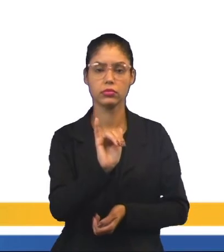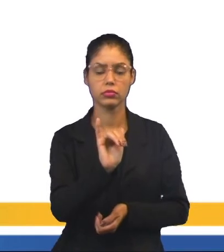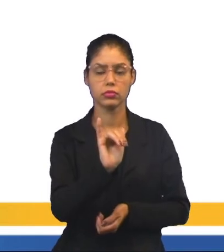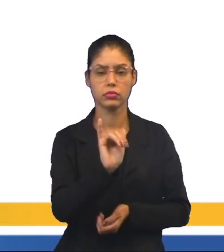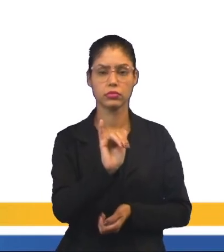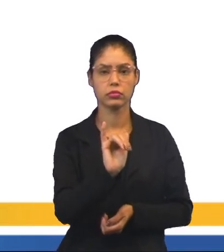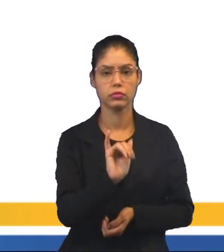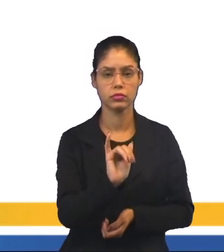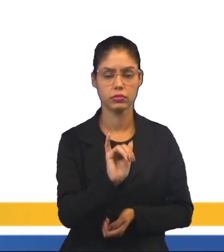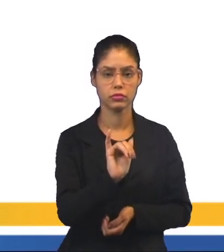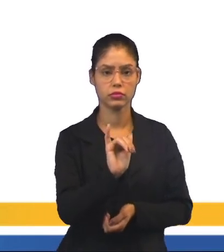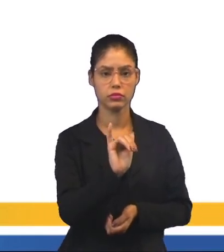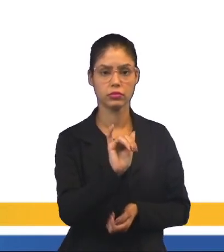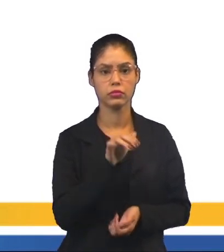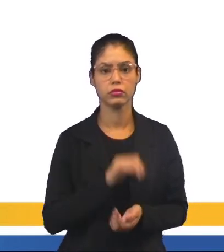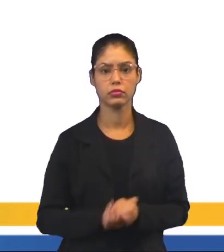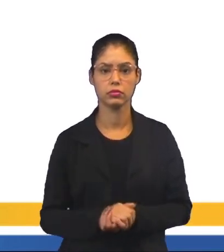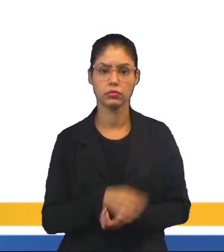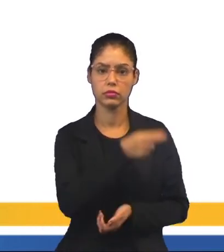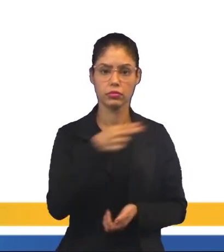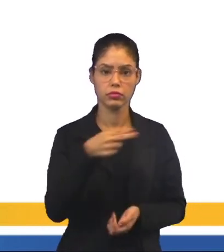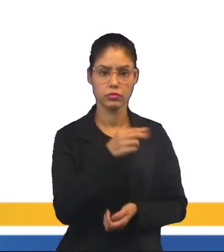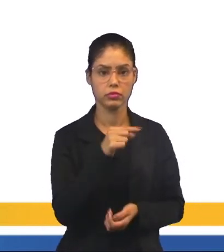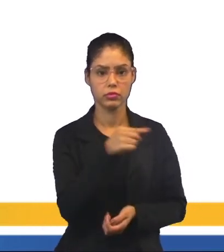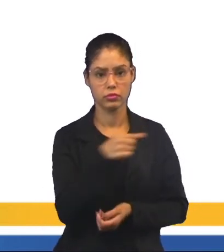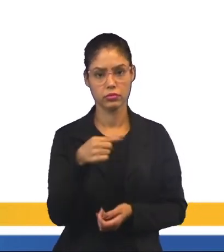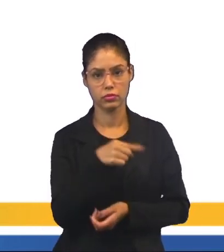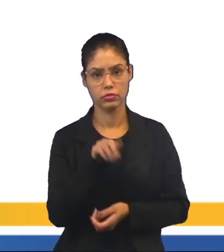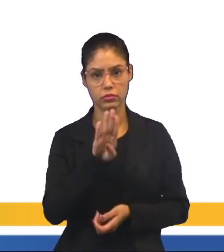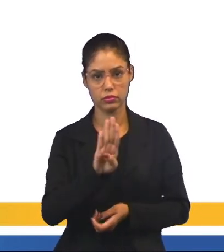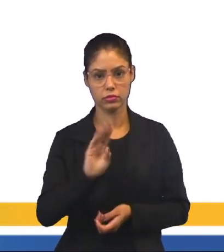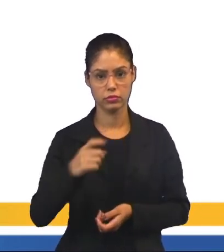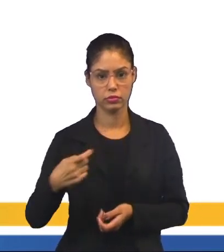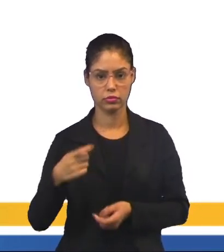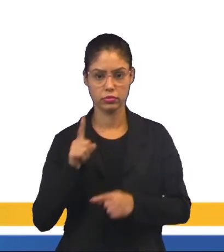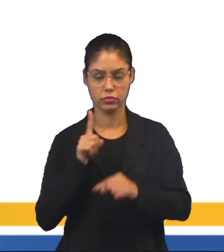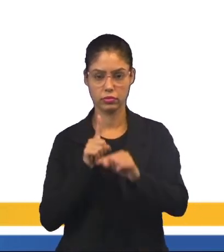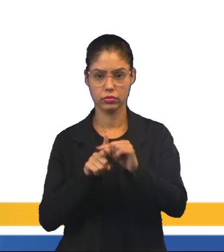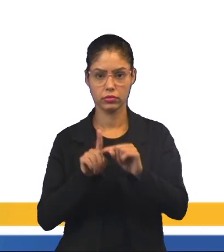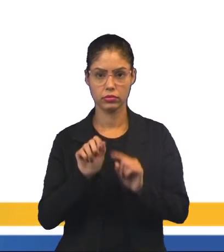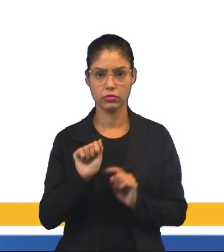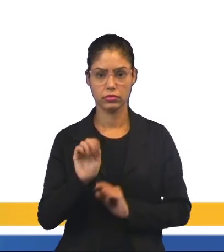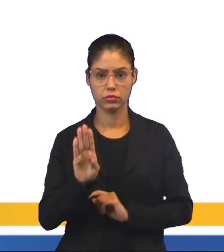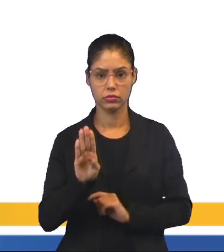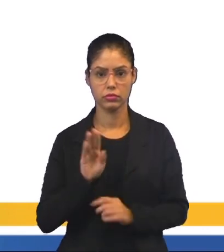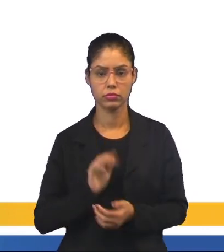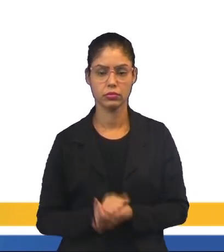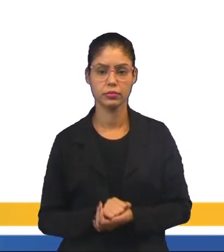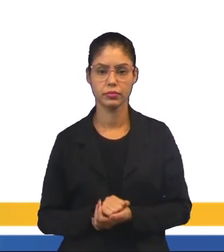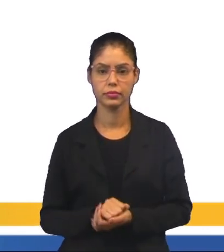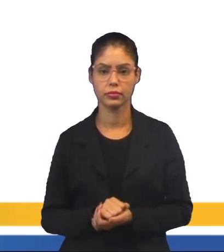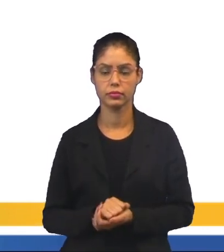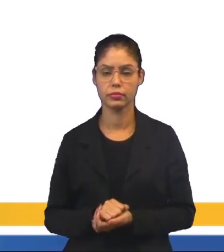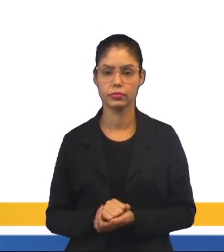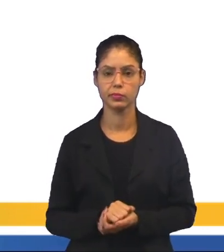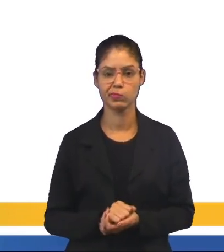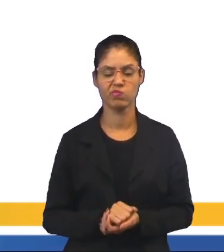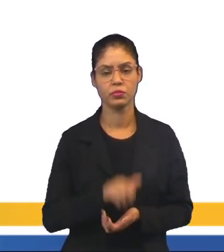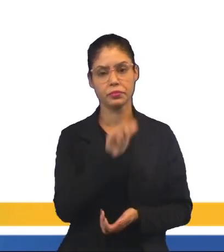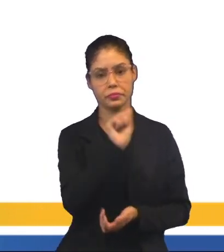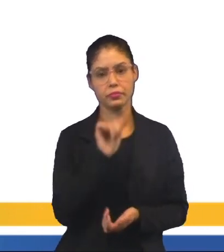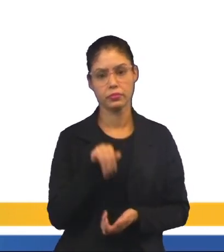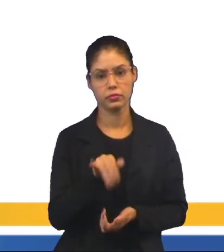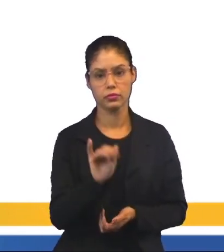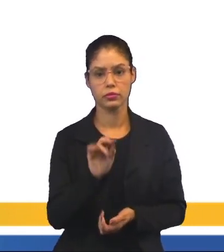ou então, o AY é igual a menos bx mais AB. Então,